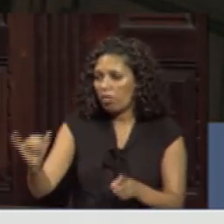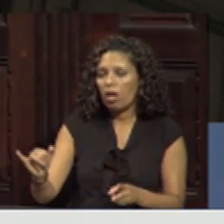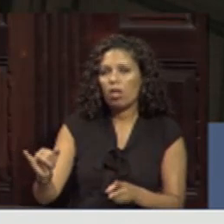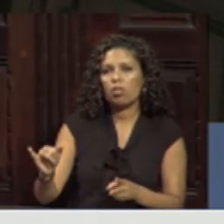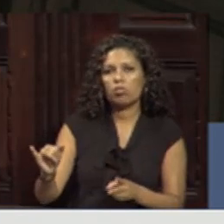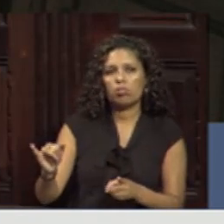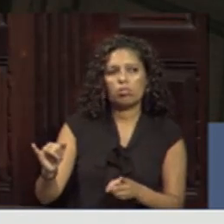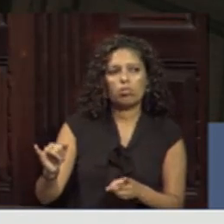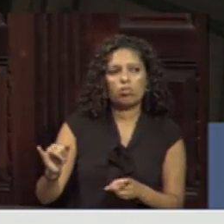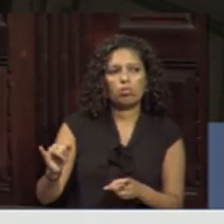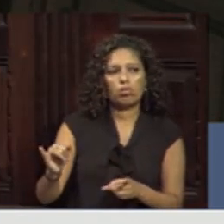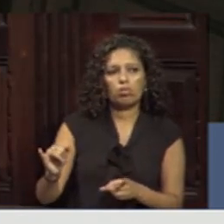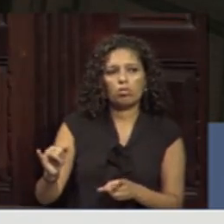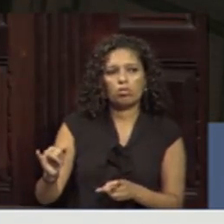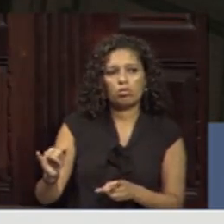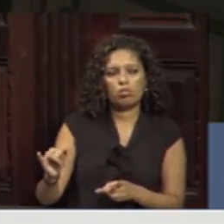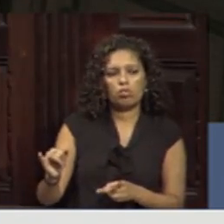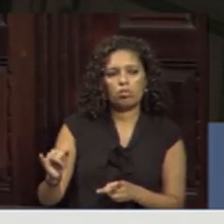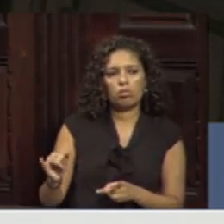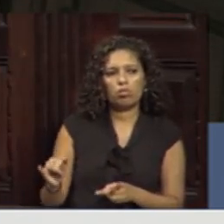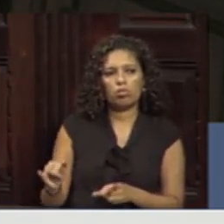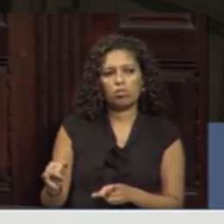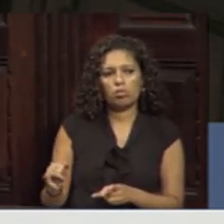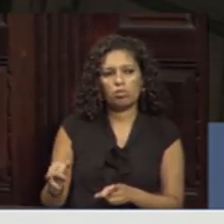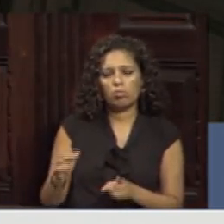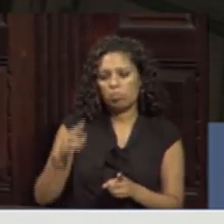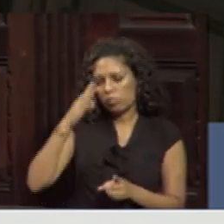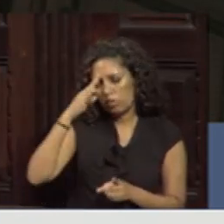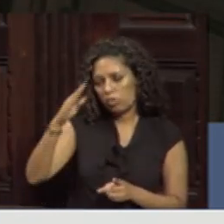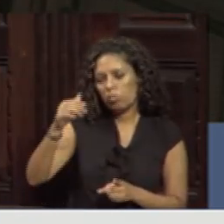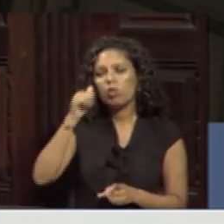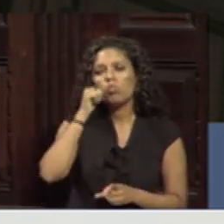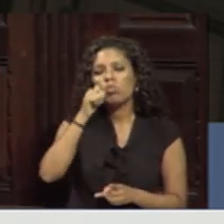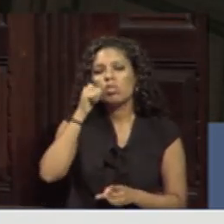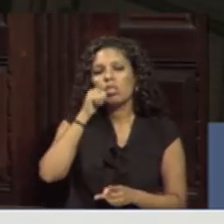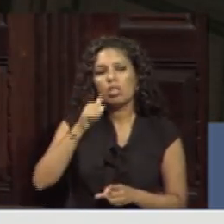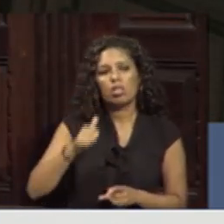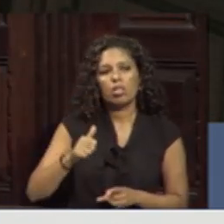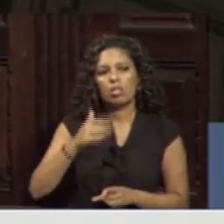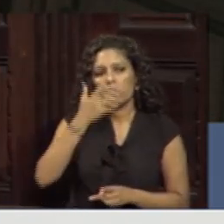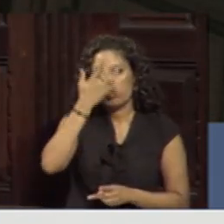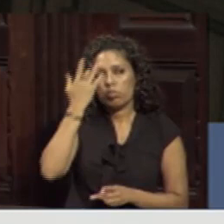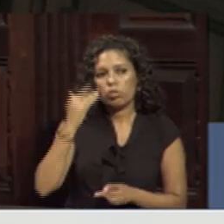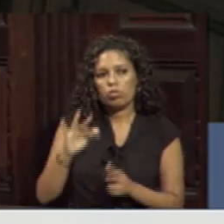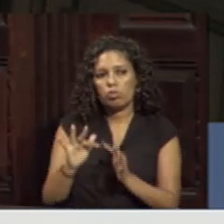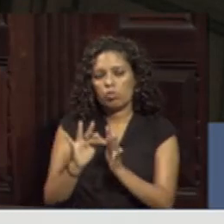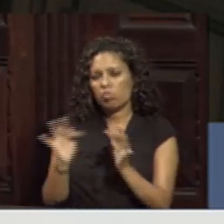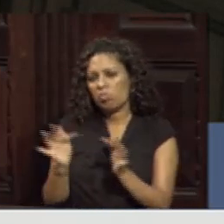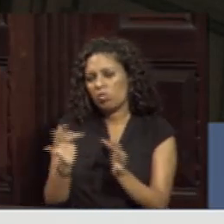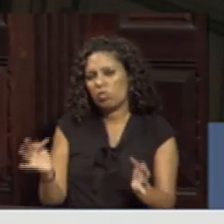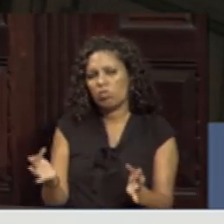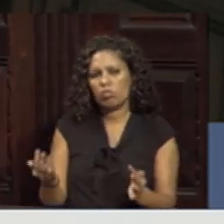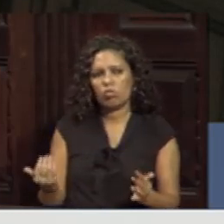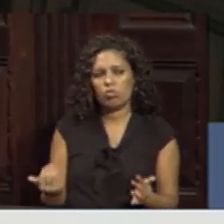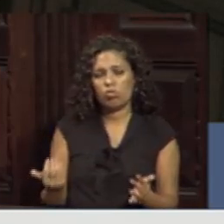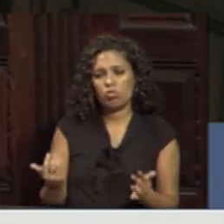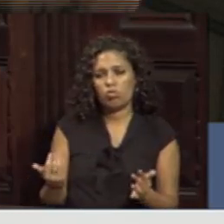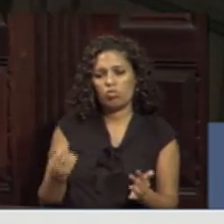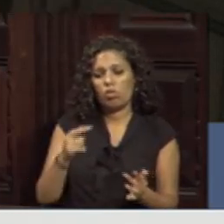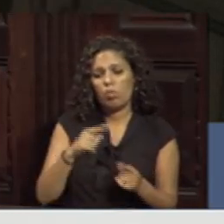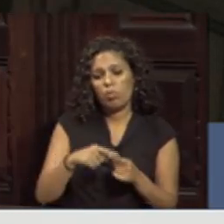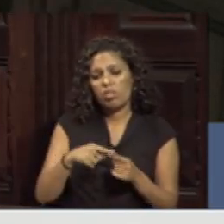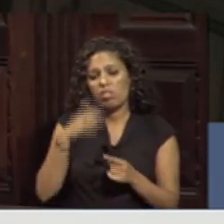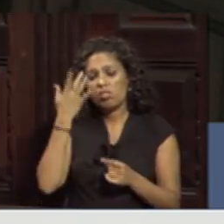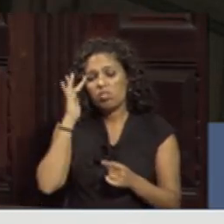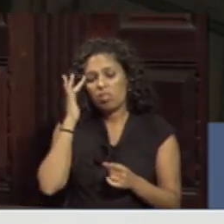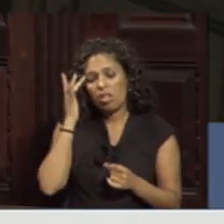e principalmente para as mulheres, que de novo, aquelas pessoas humildes que às vezes encontram barreiras que acham